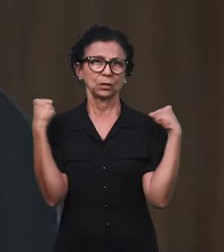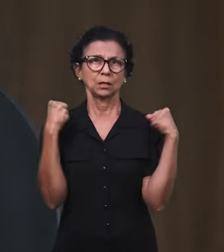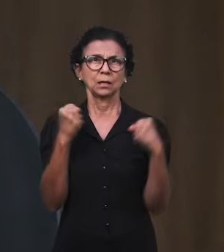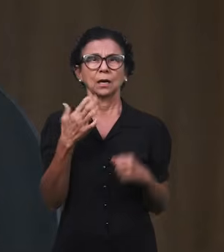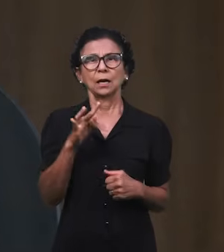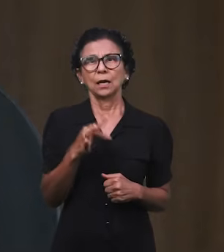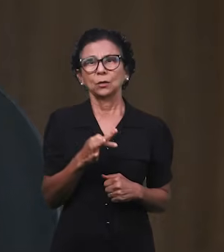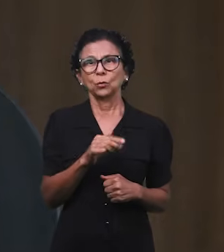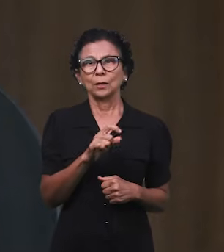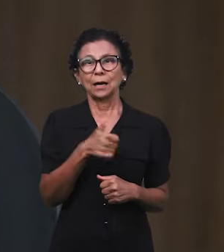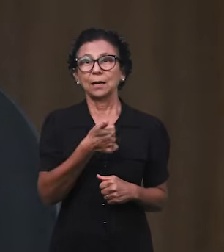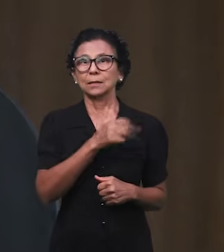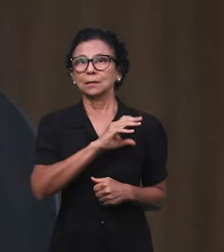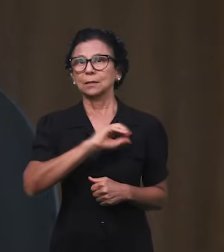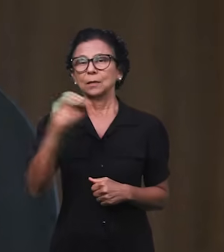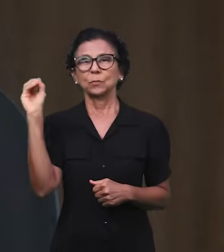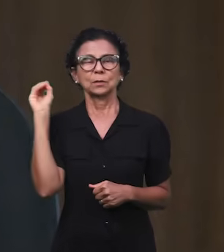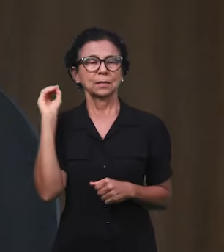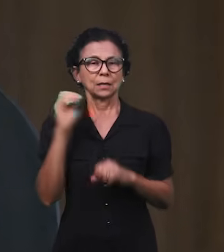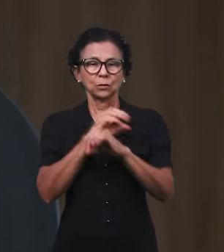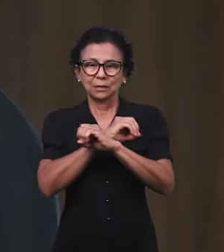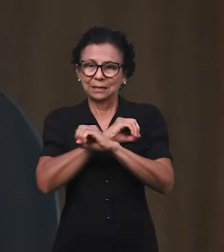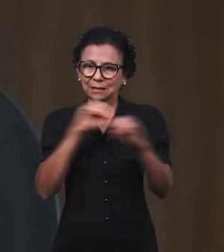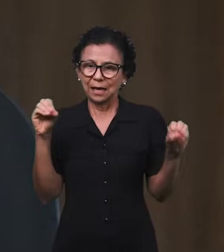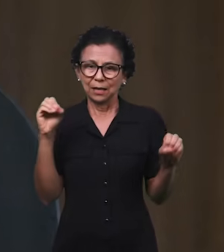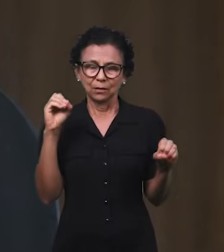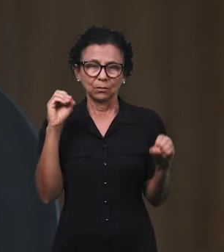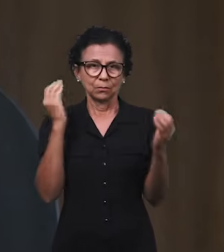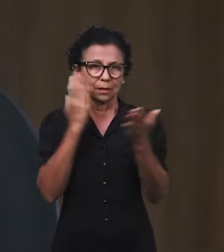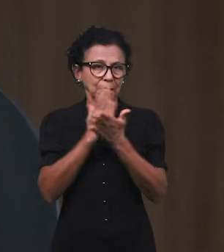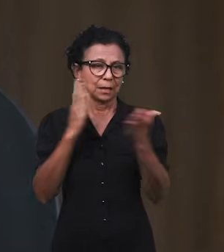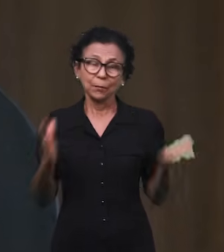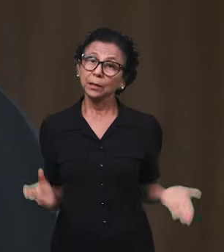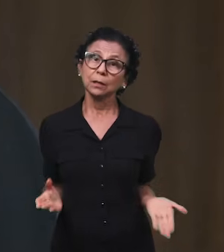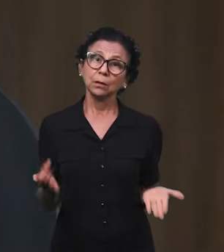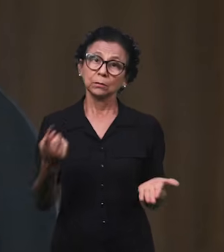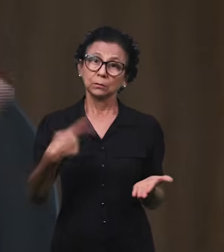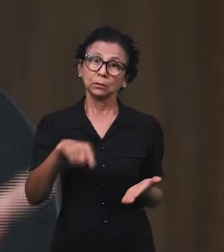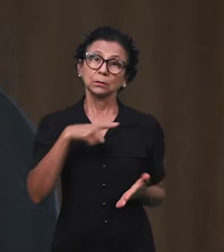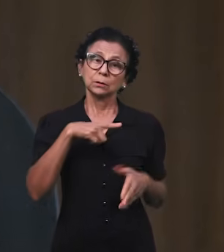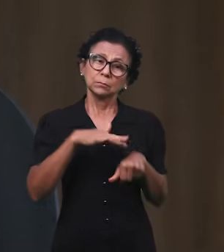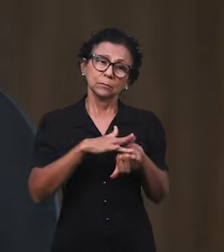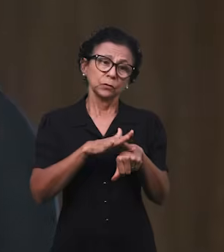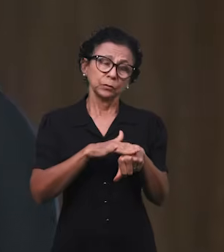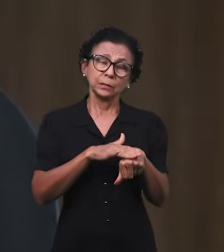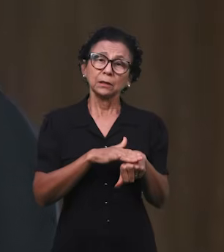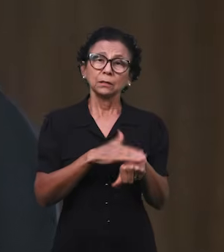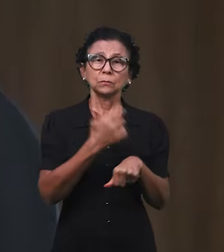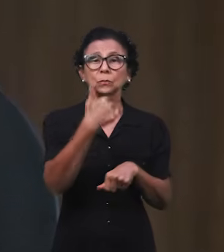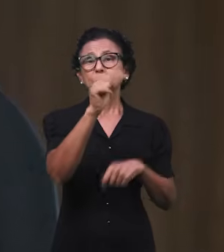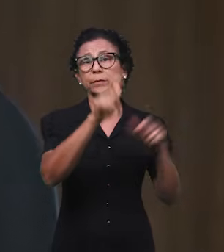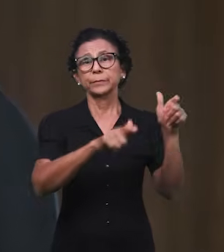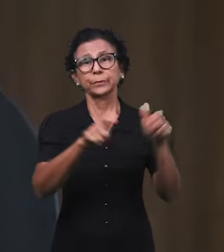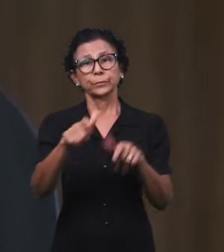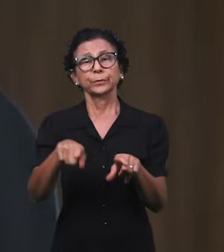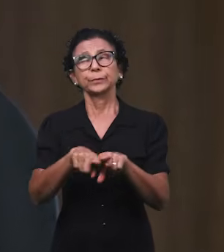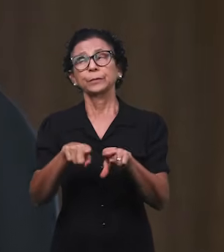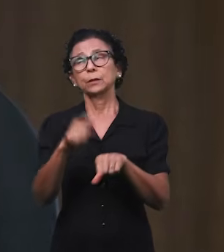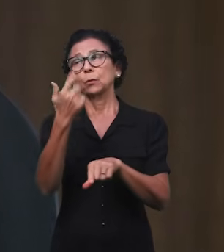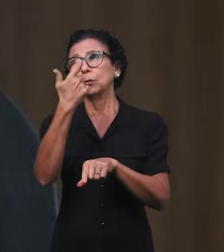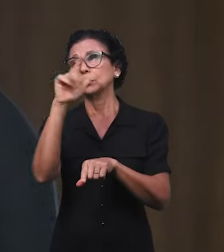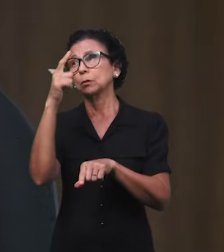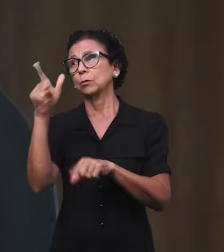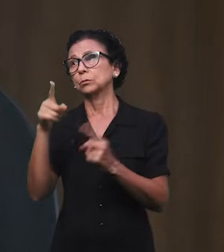dor não vai passar 100%, né? Nós temos uma enfermidade, como tantos outros têm tantas